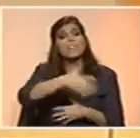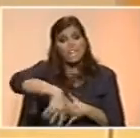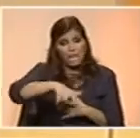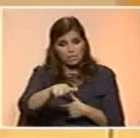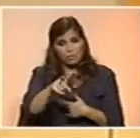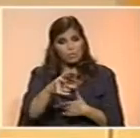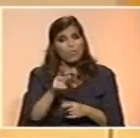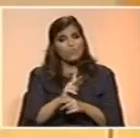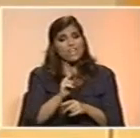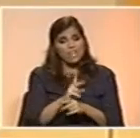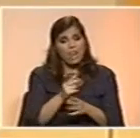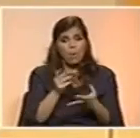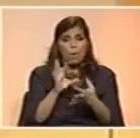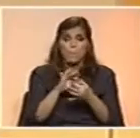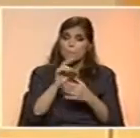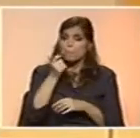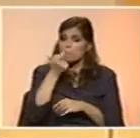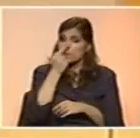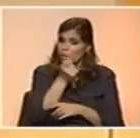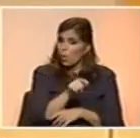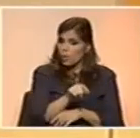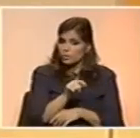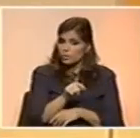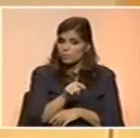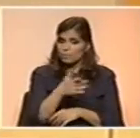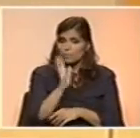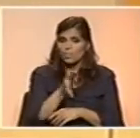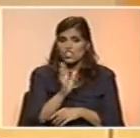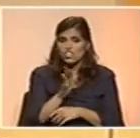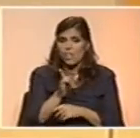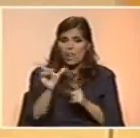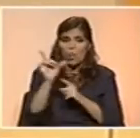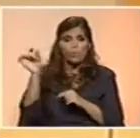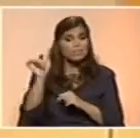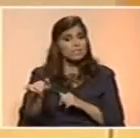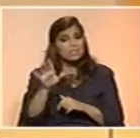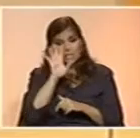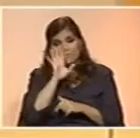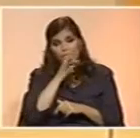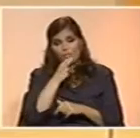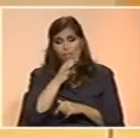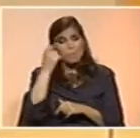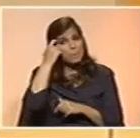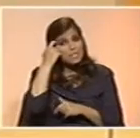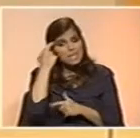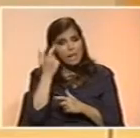vegetariano eventualmente tem alguma proximidade com este, e que já estamos muito longe desse, se pensarmos na dieta que se